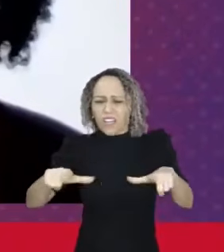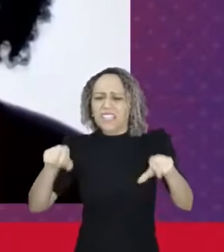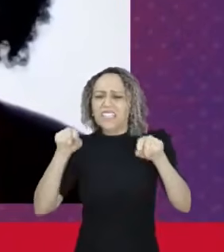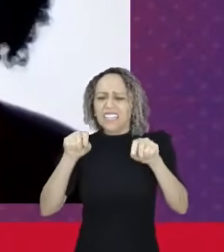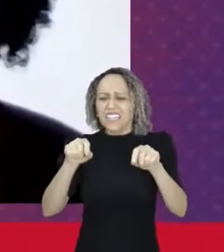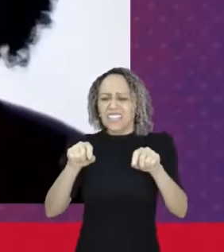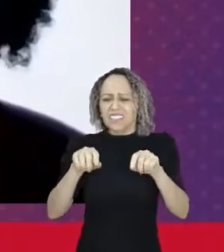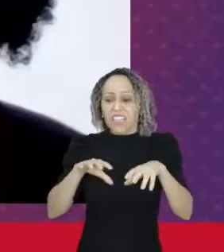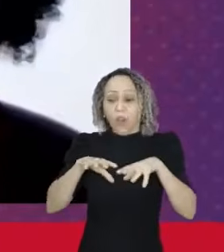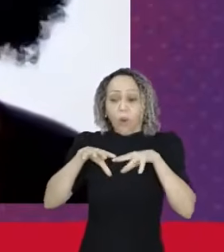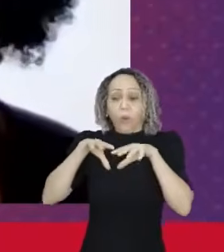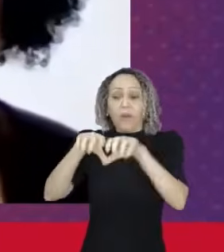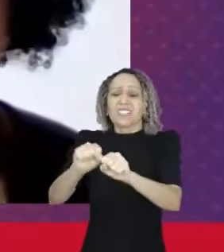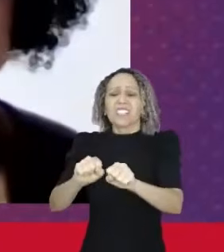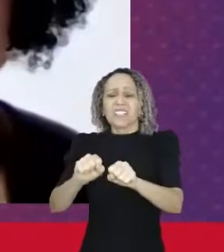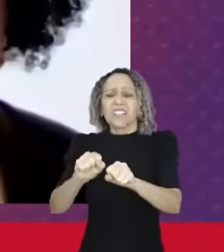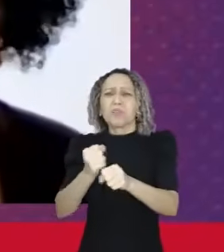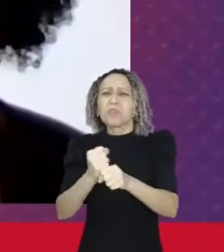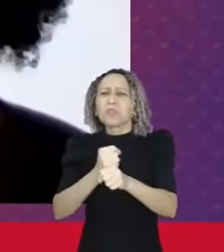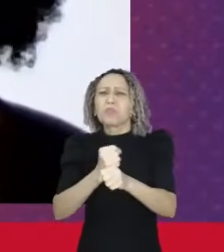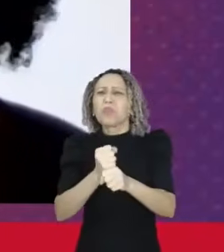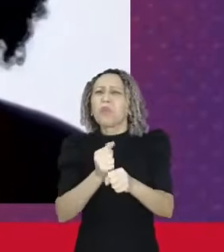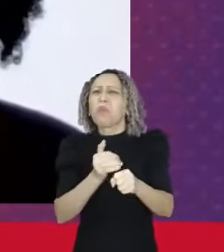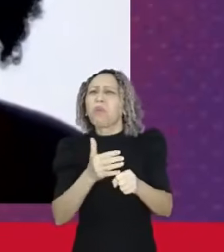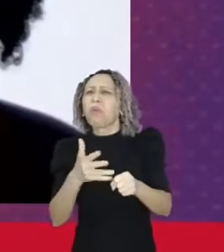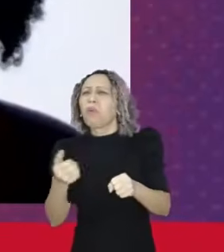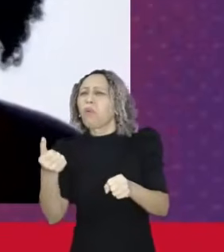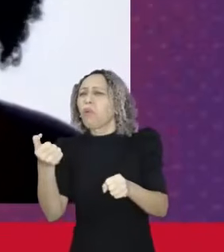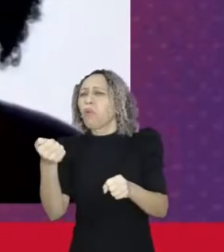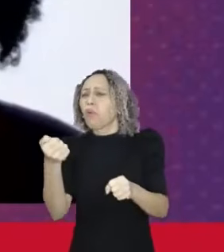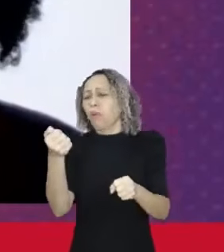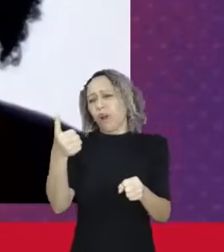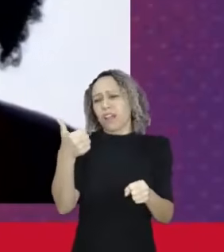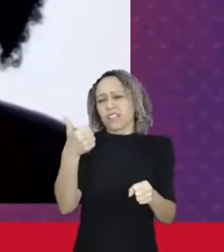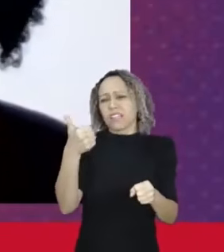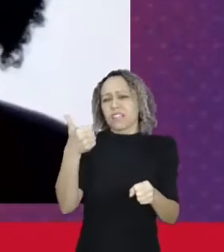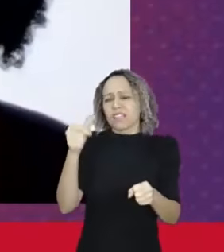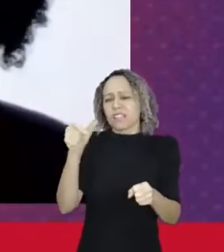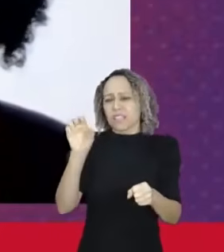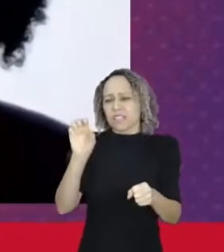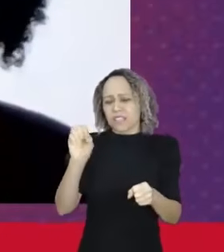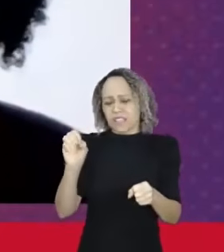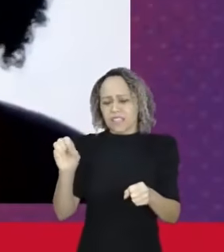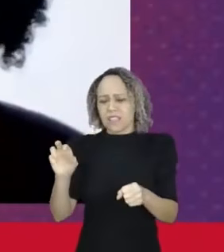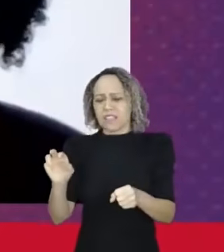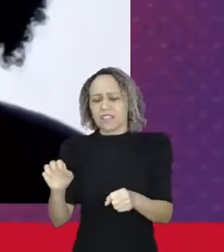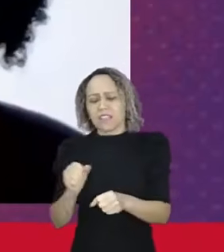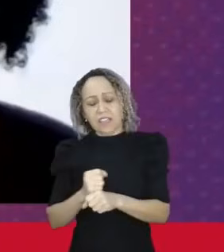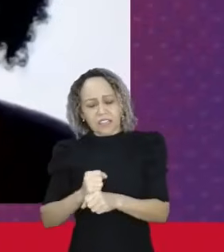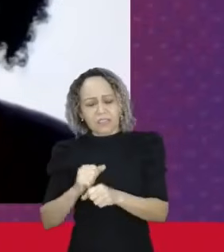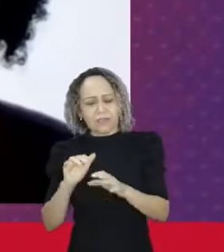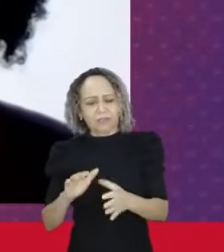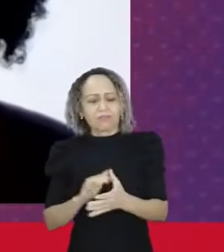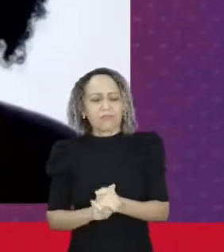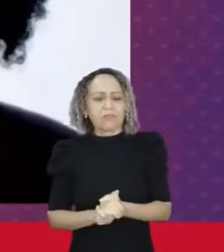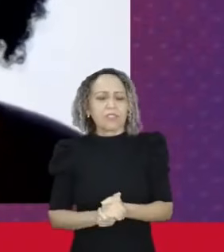da trajetória econômica da humanidade que, inclusive, se baseava e se baseia ainda em